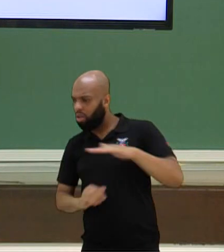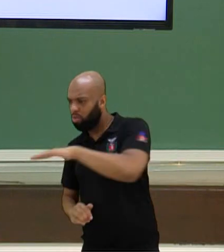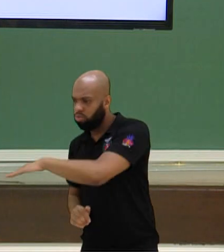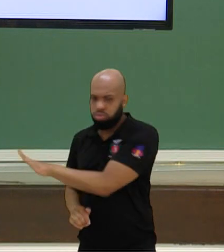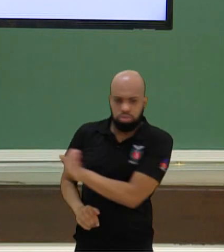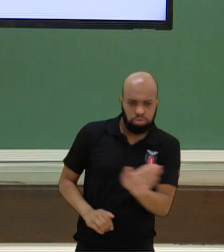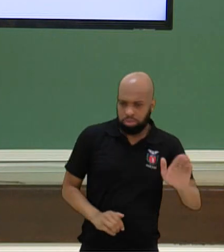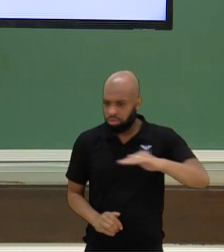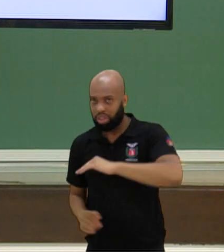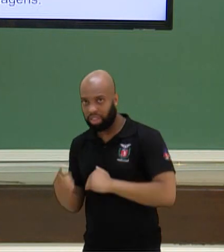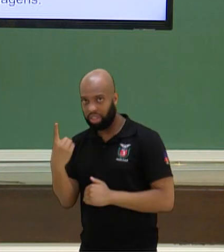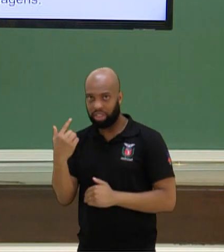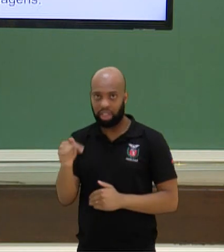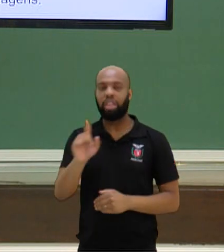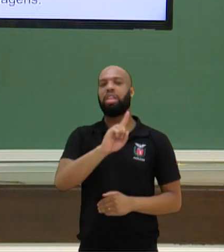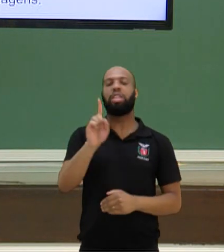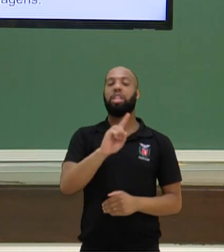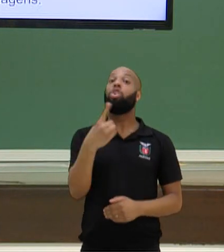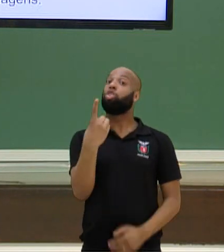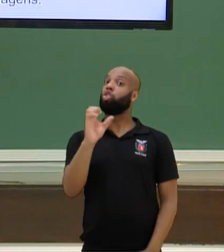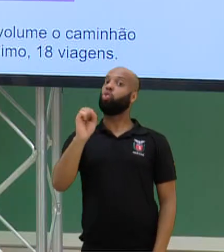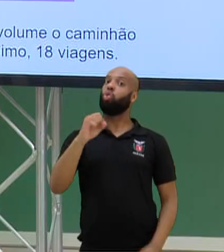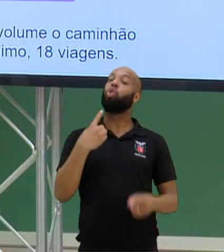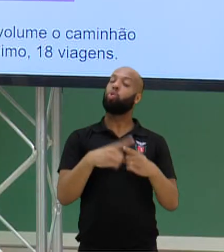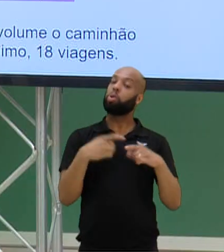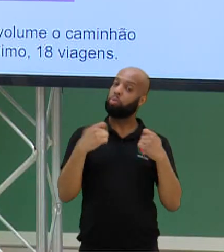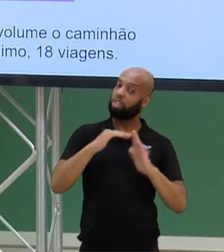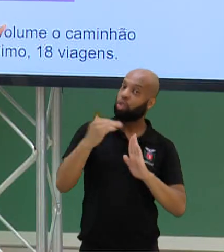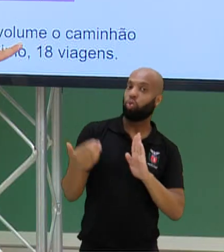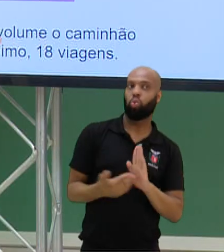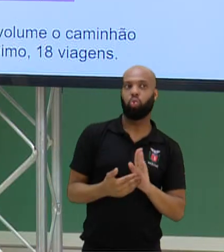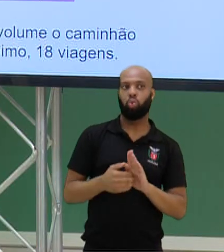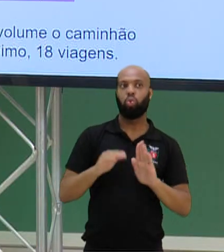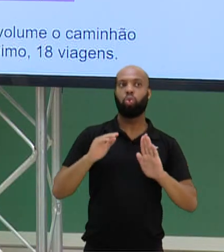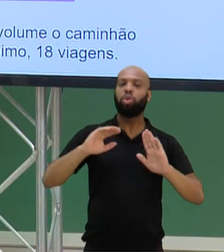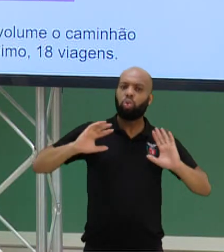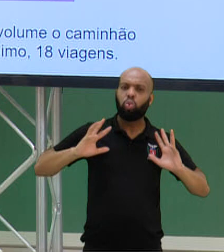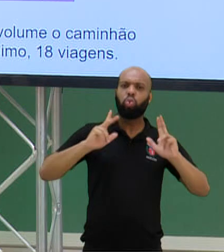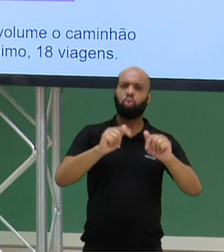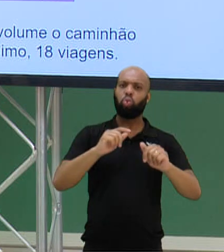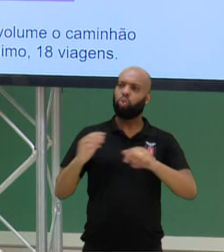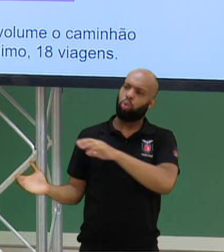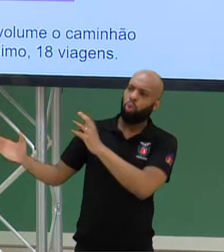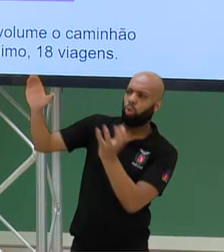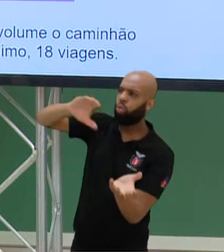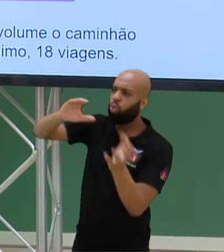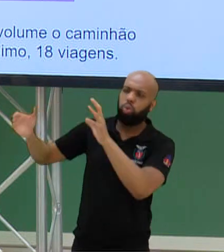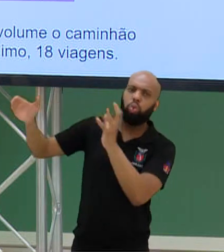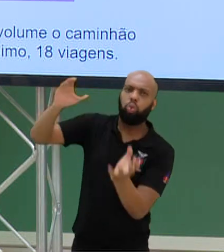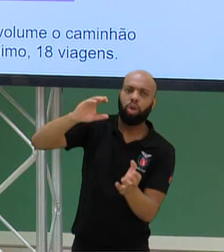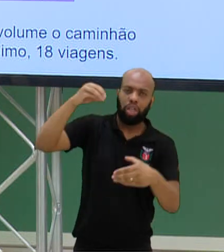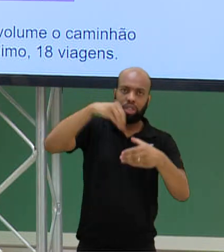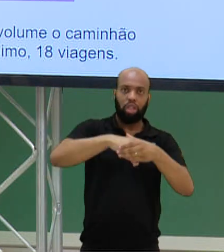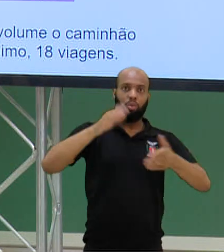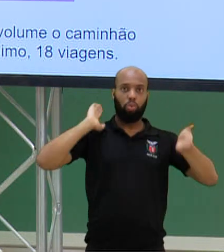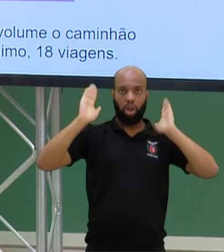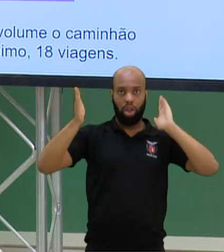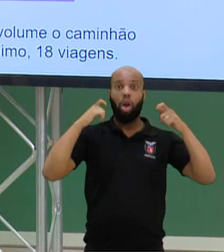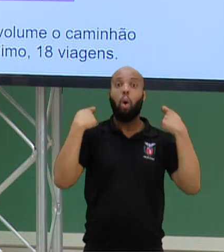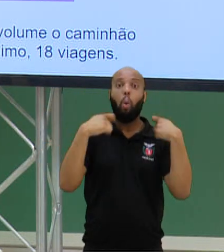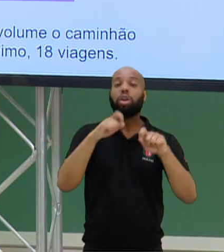Então, beleza, pessoal? Então, aqui eu tenho que, para levar todo o volume do caminhão, certo? Deve-se fazer